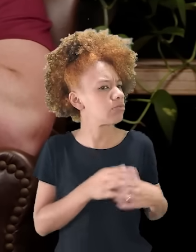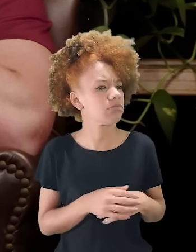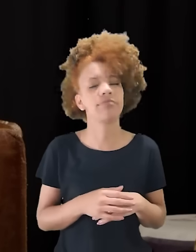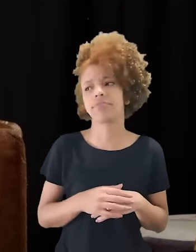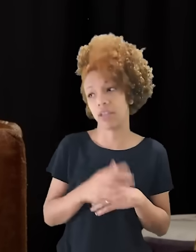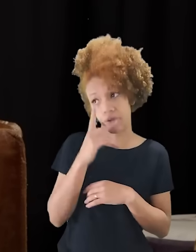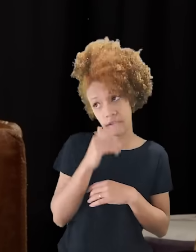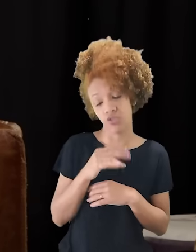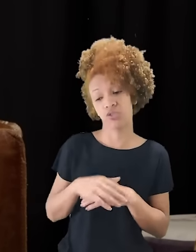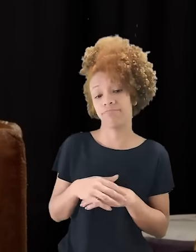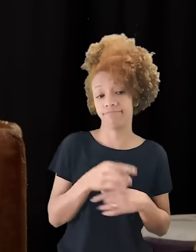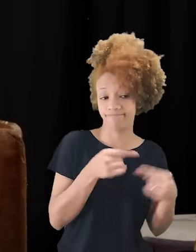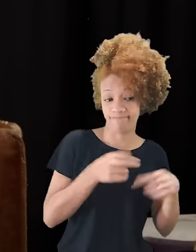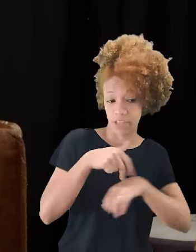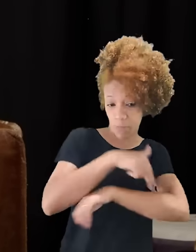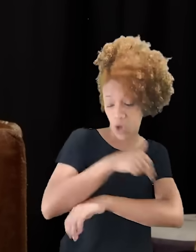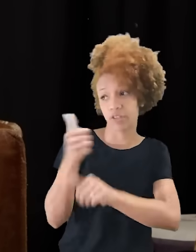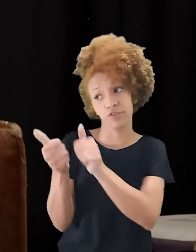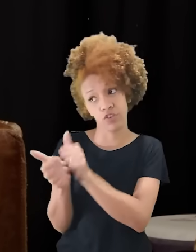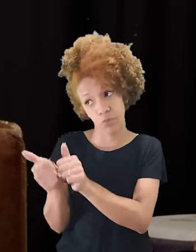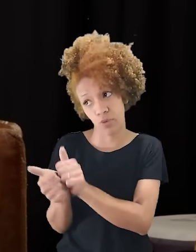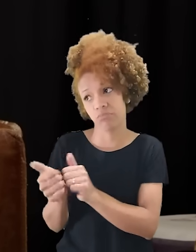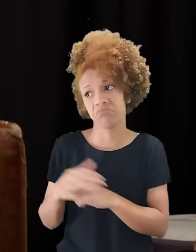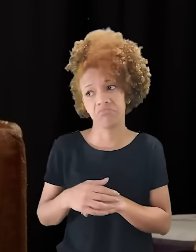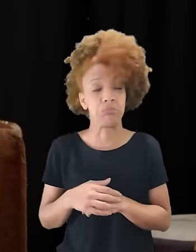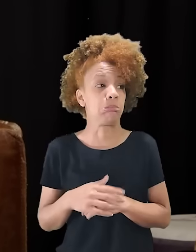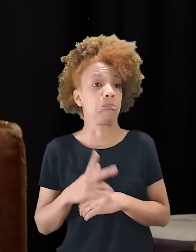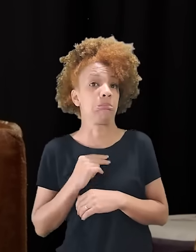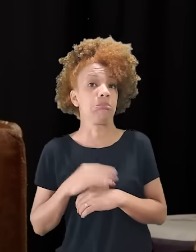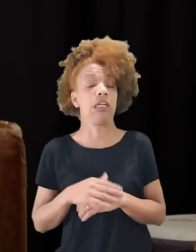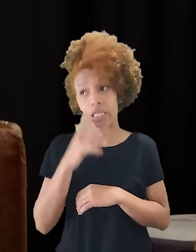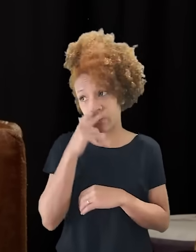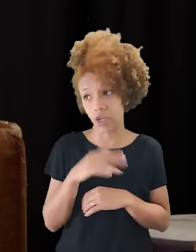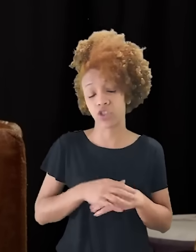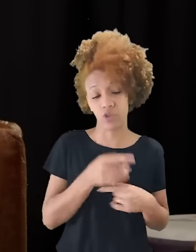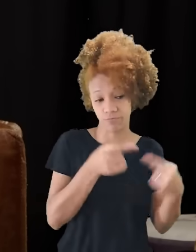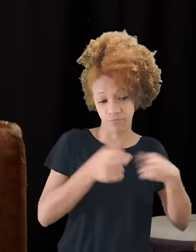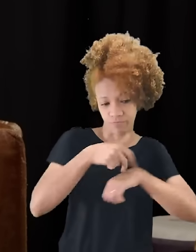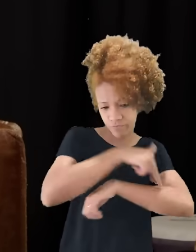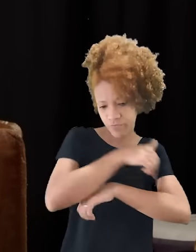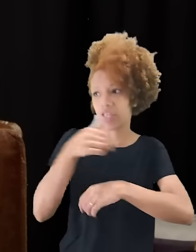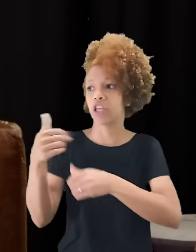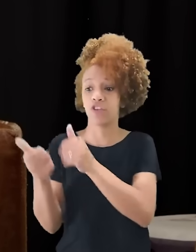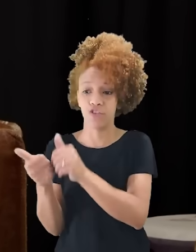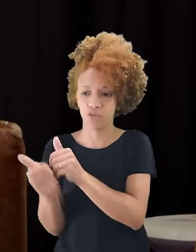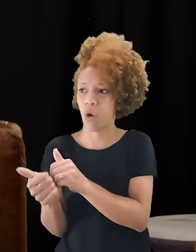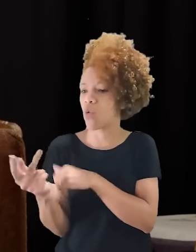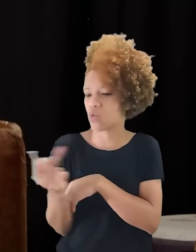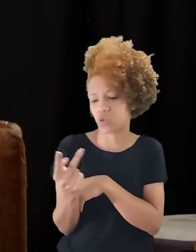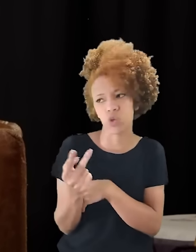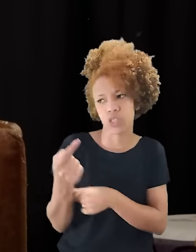mundo eu acho que esse lugar e futebol é futebol é também eu acho que esse lugar e futebol é um dos mais